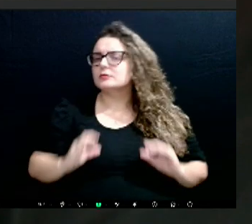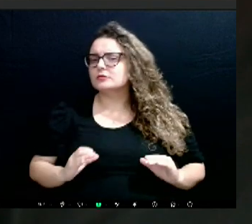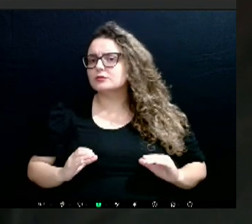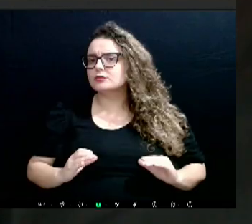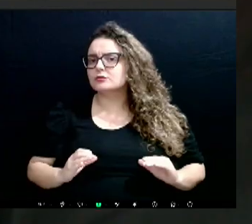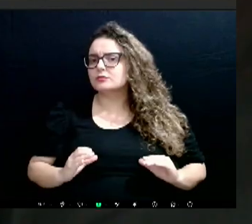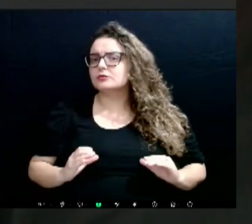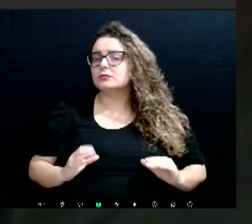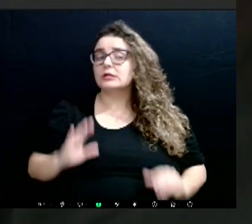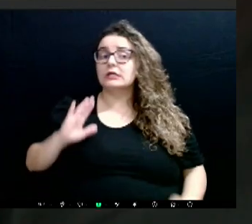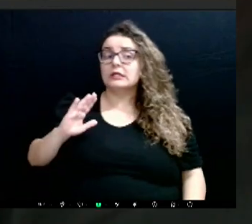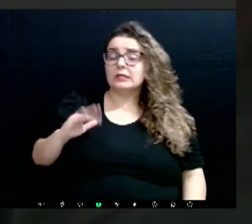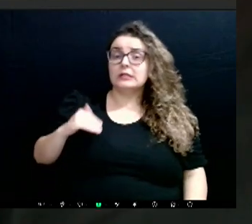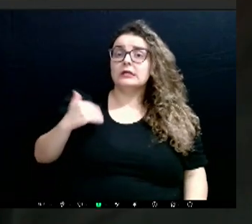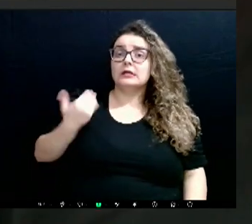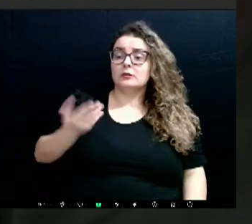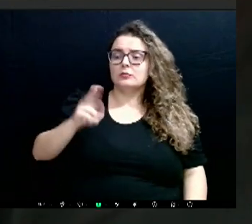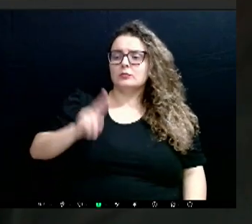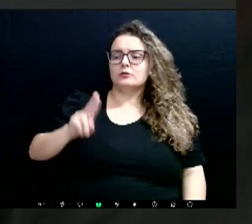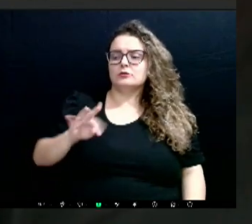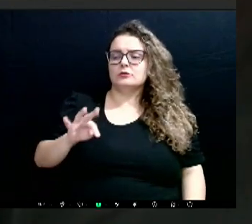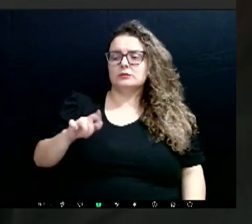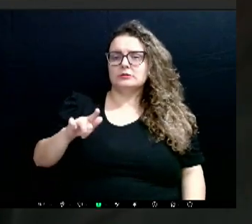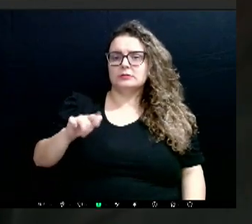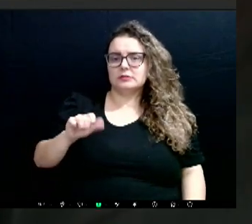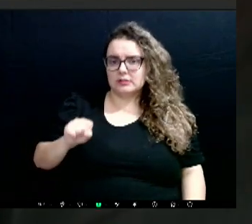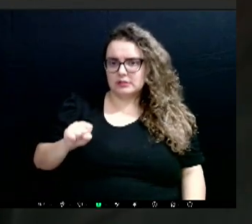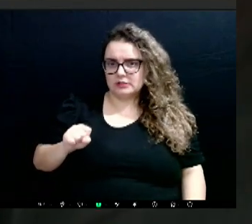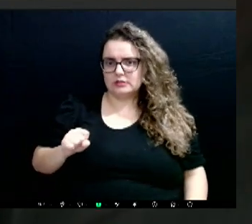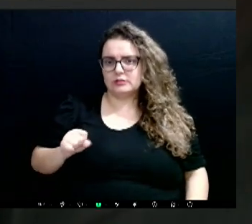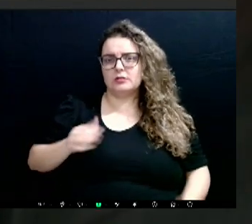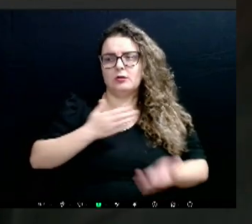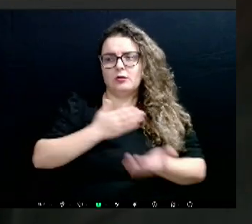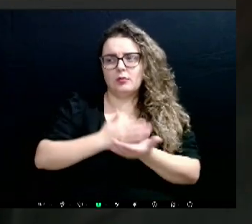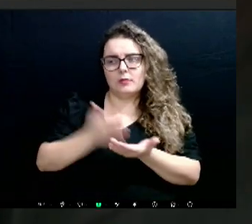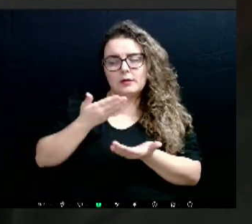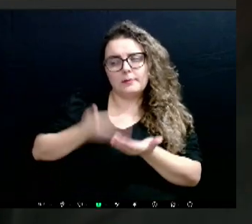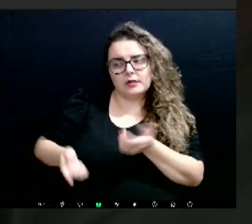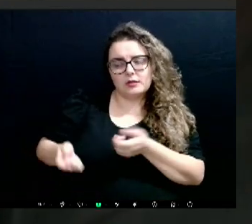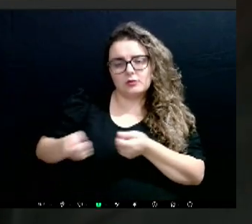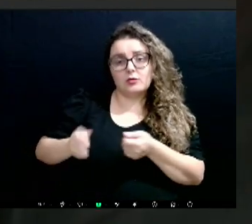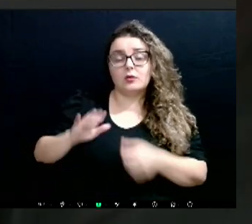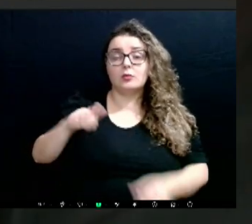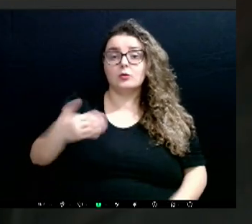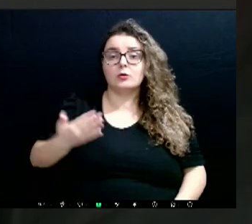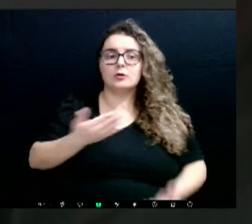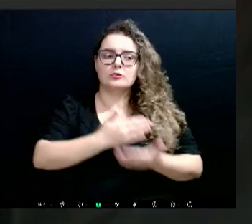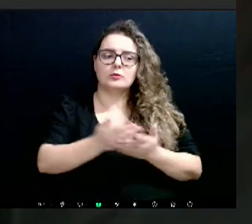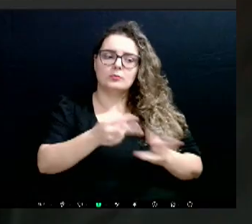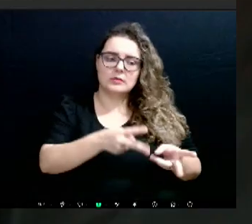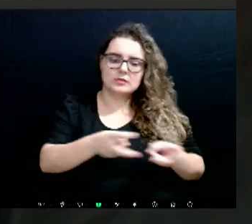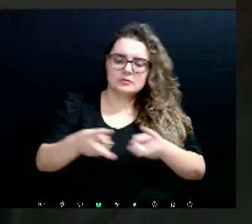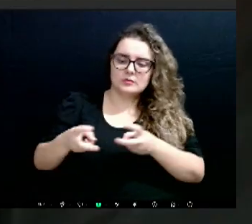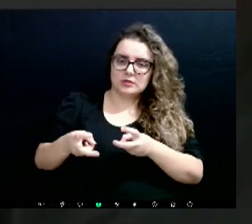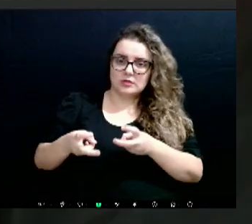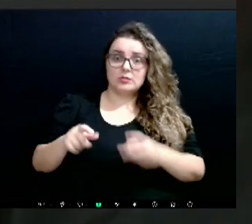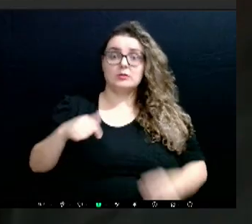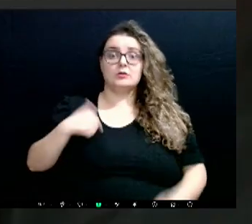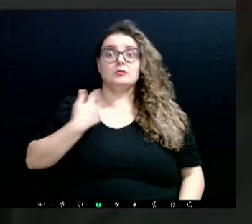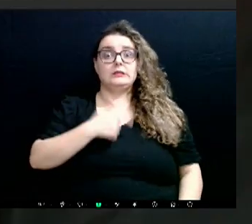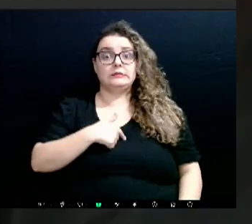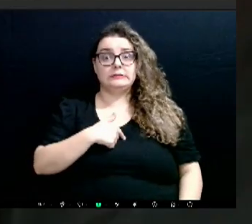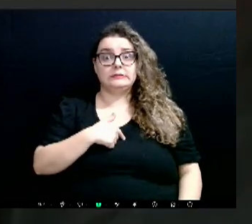que o uso das telas ele começa a sair do nosso controle? Quando que a gente começa a perceber que a gente está passando